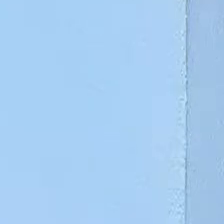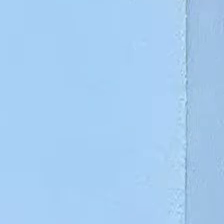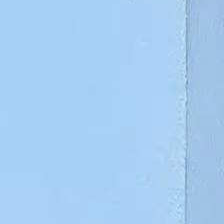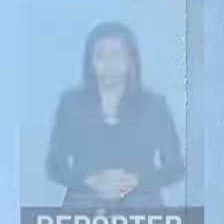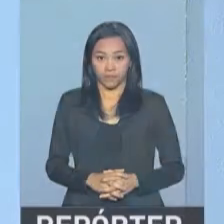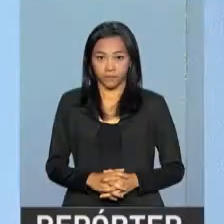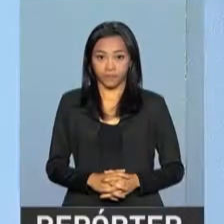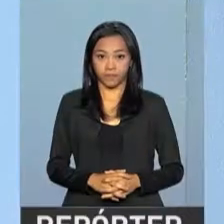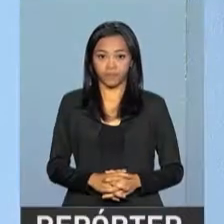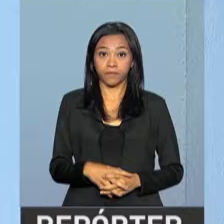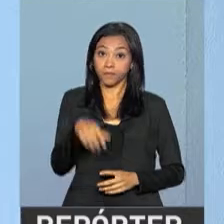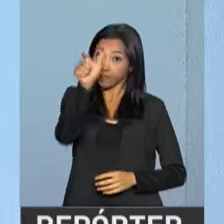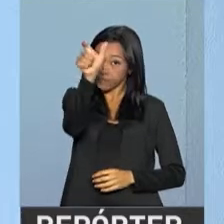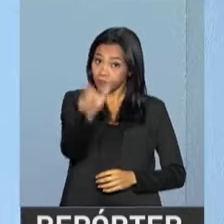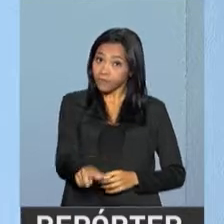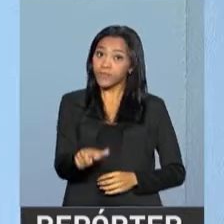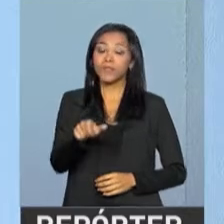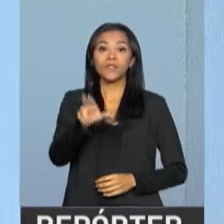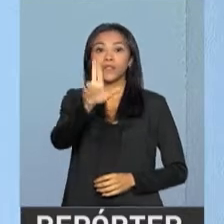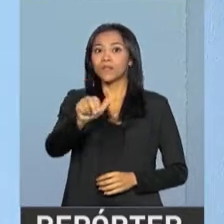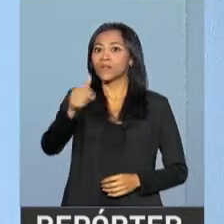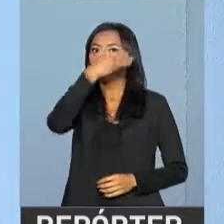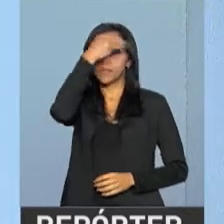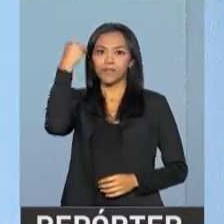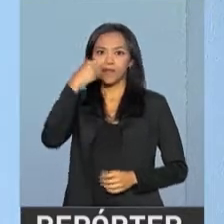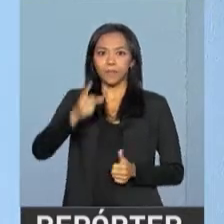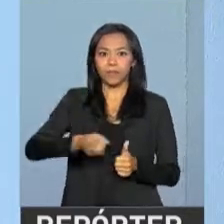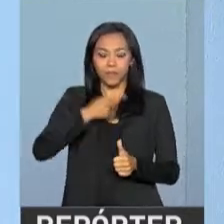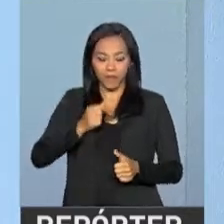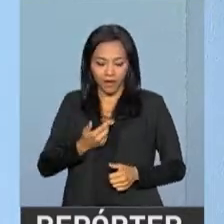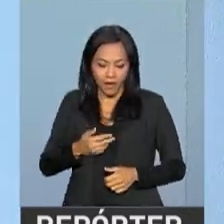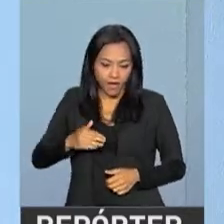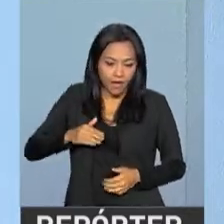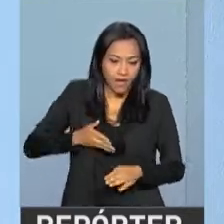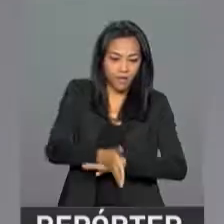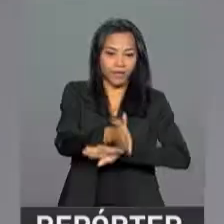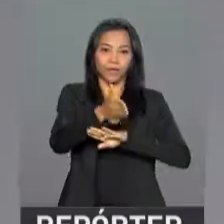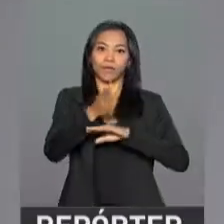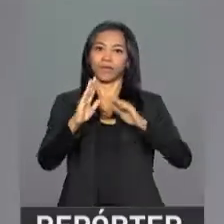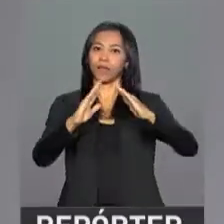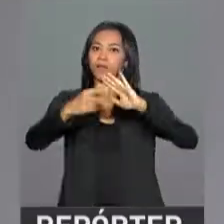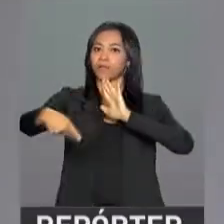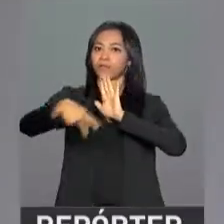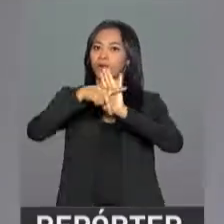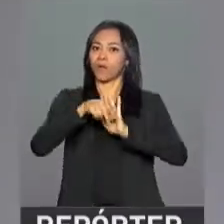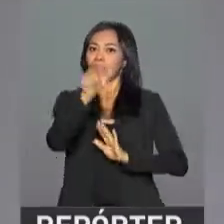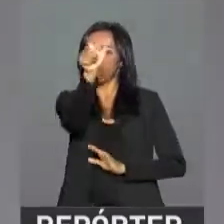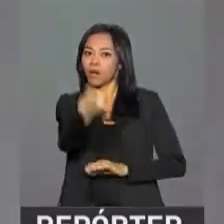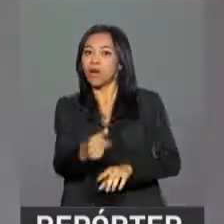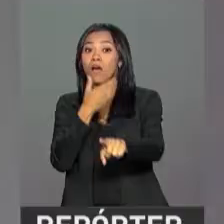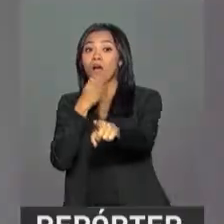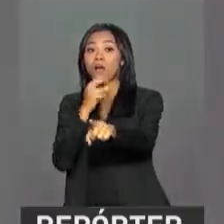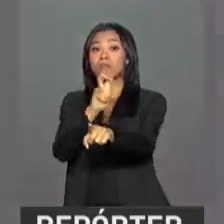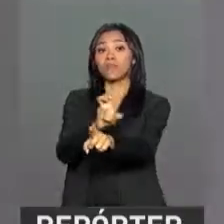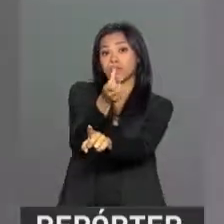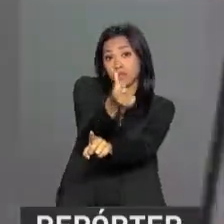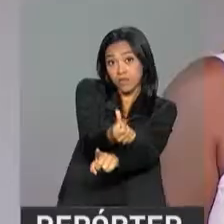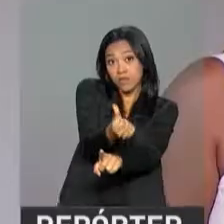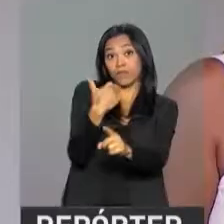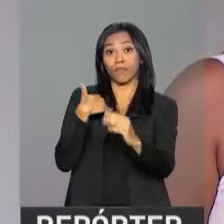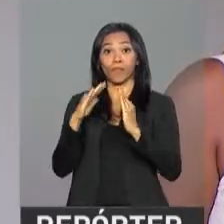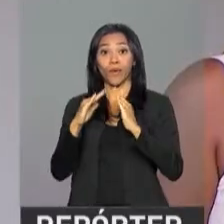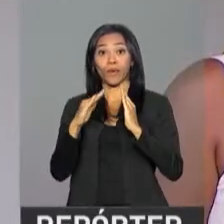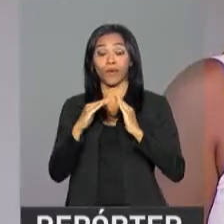luciano não vai esquecer tão cedo o primeiro passo dentro da casa própria o carioca de 56 anos morava de favor